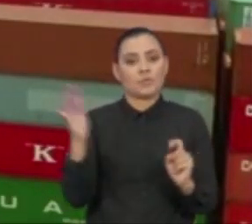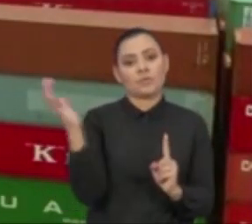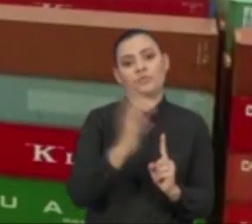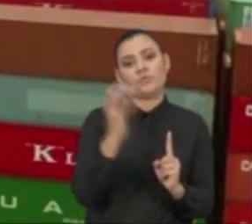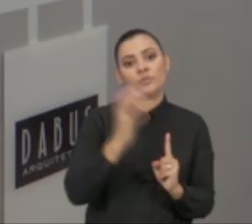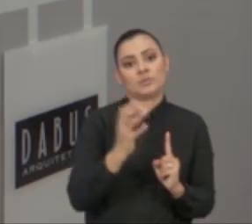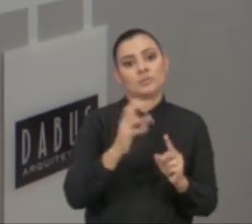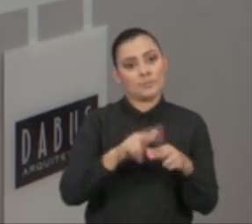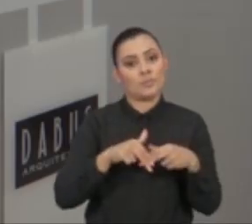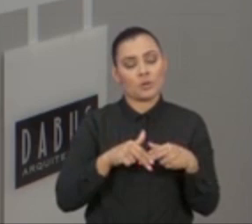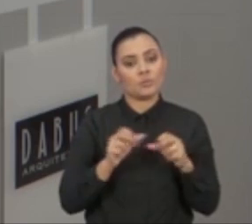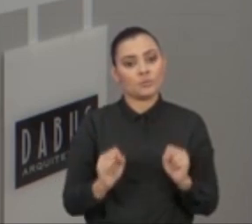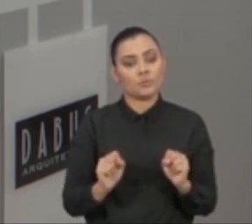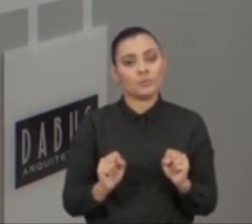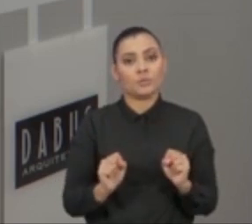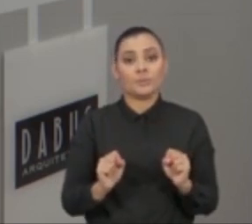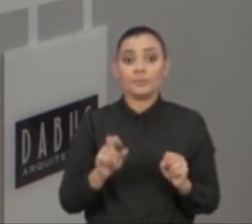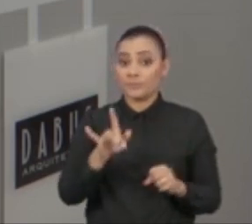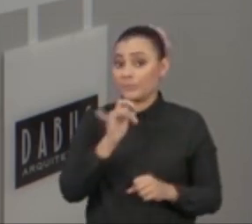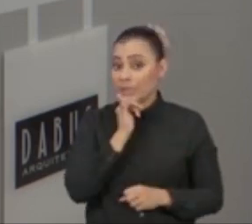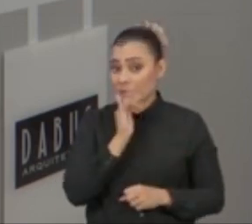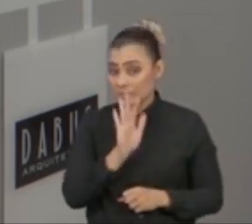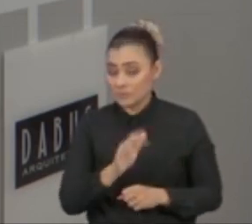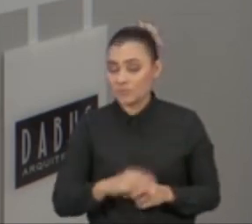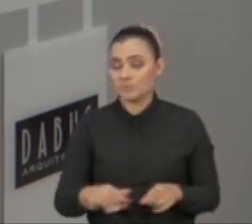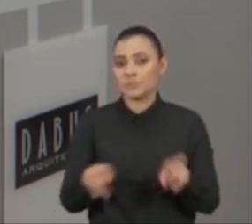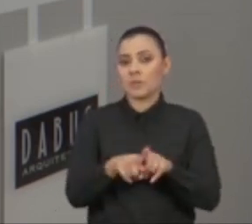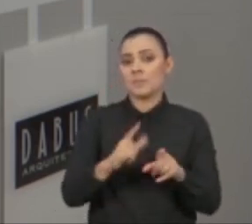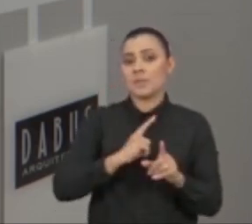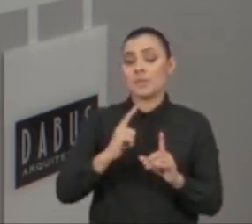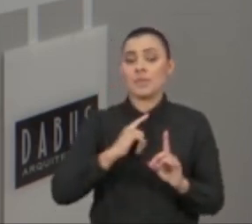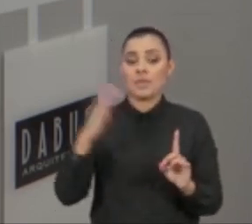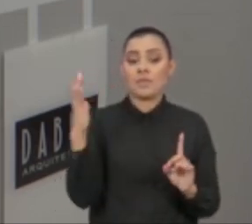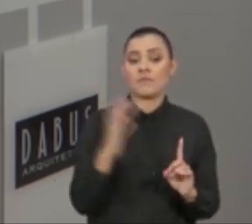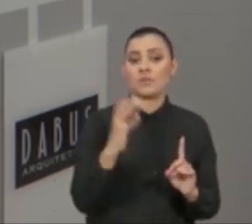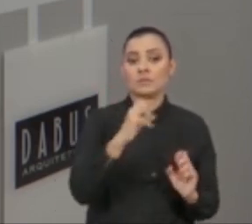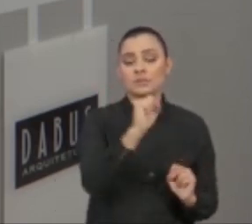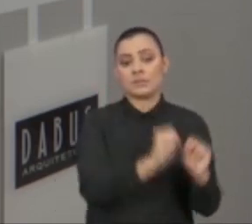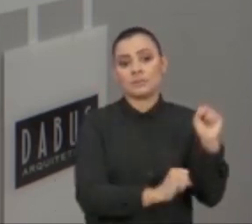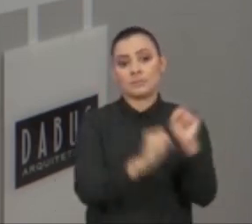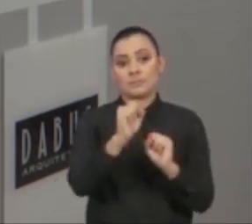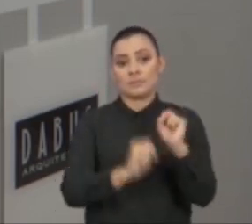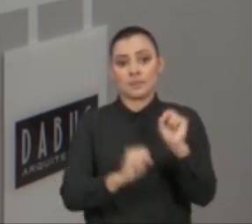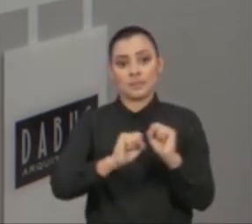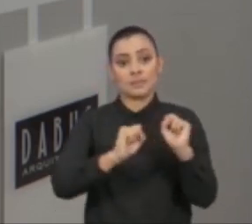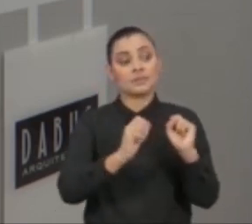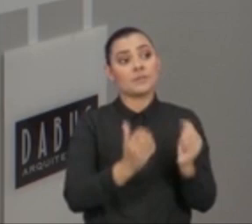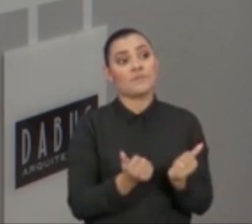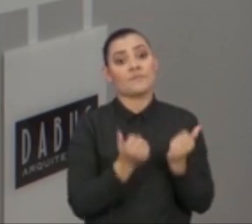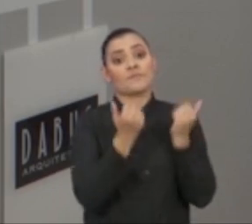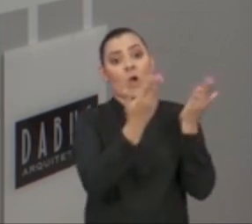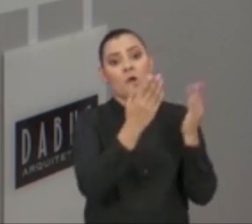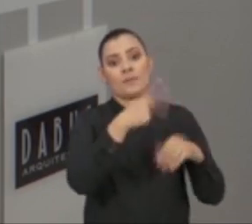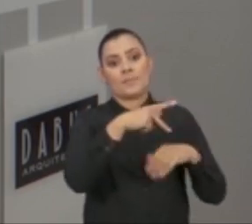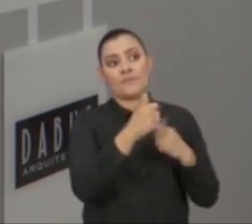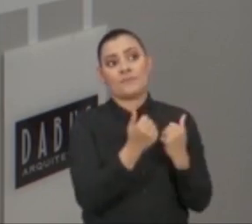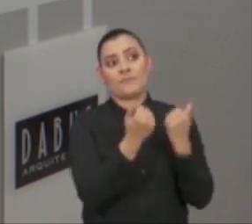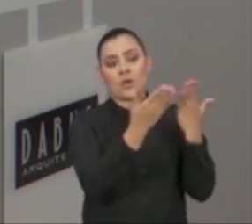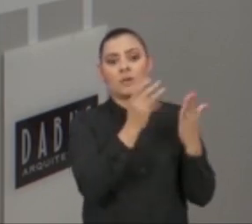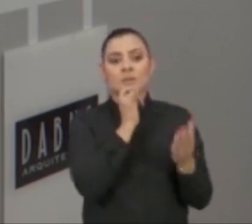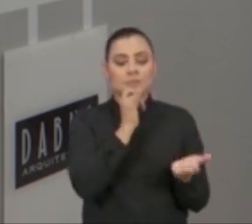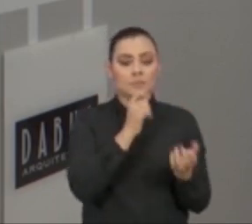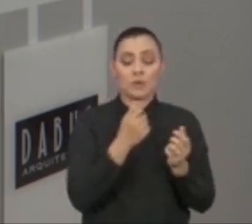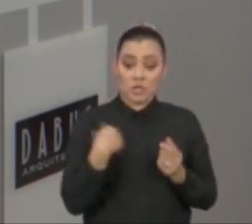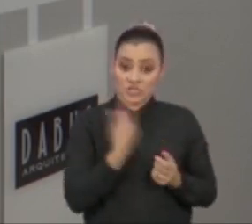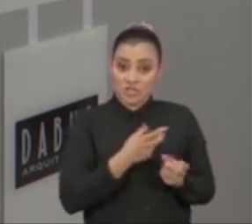pela doença. Há também o impacto naquelas empresas exportadoras. Então, por exemplo,